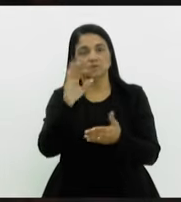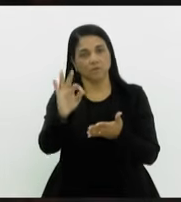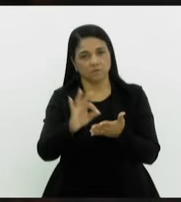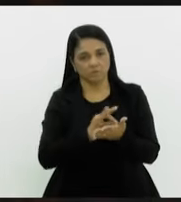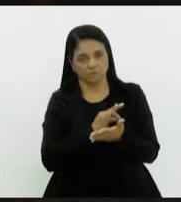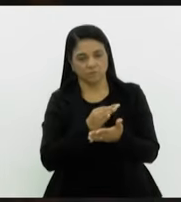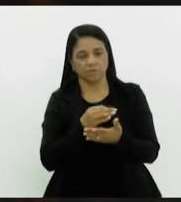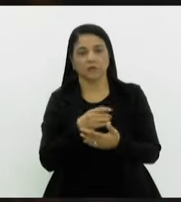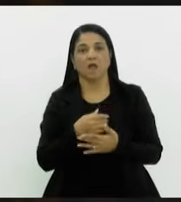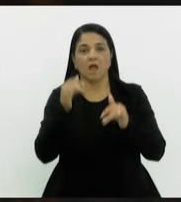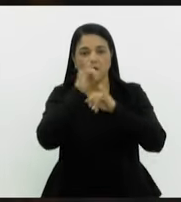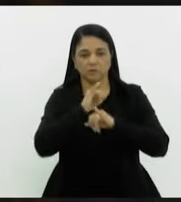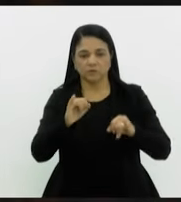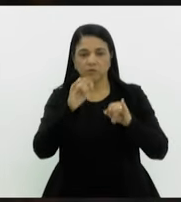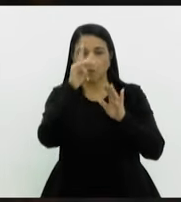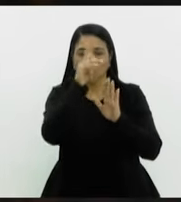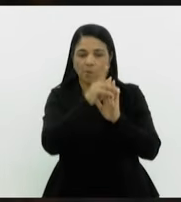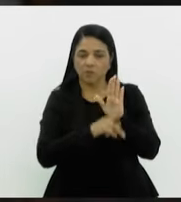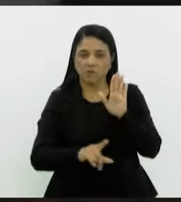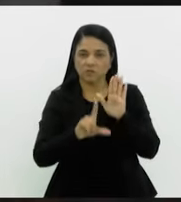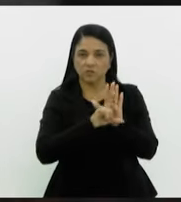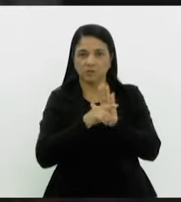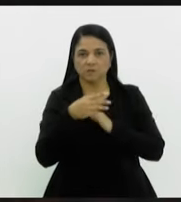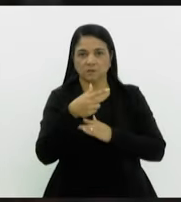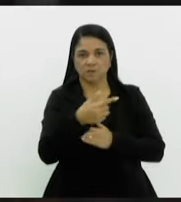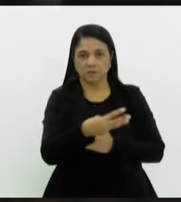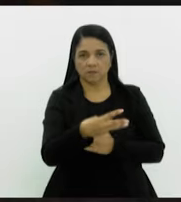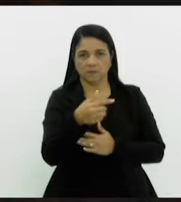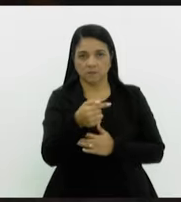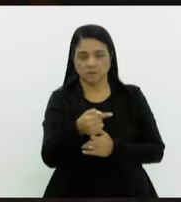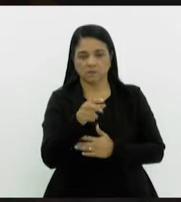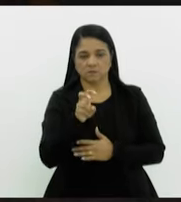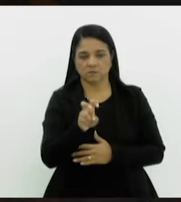autógrafo. Anuncio projeto de lei número